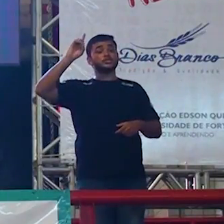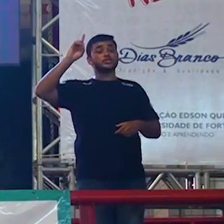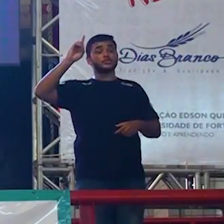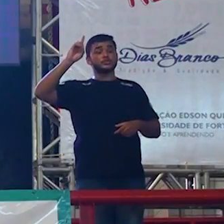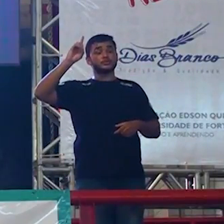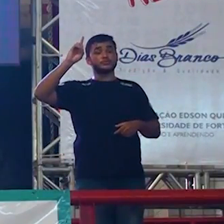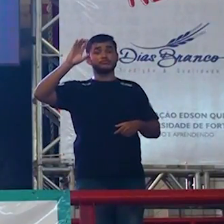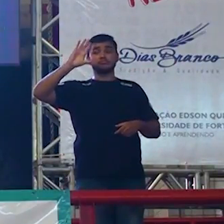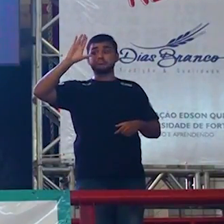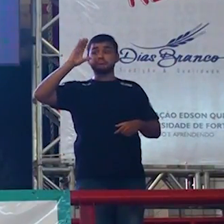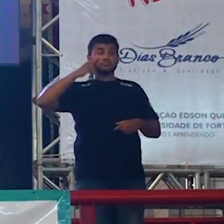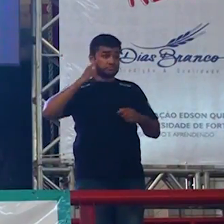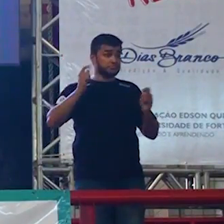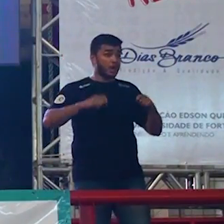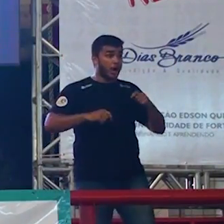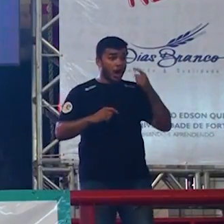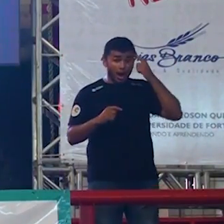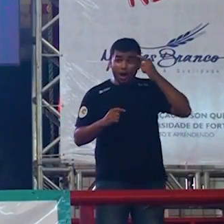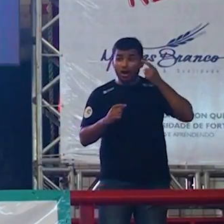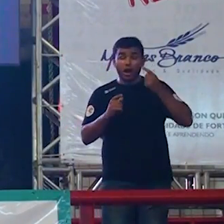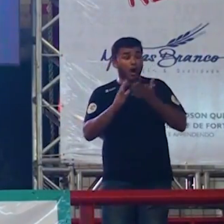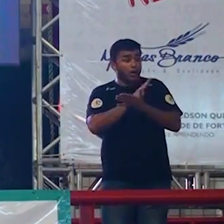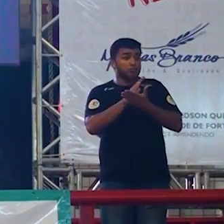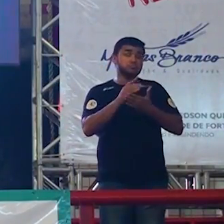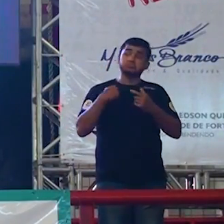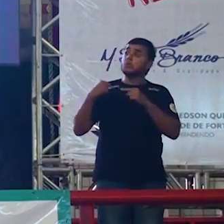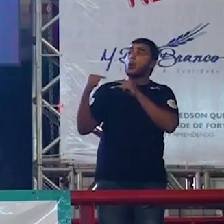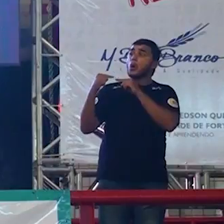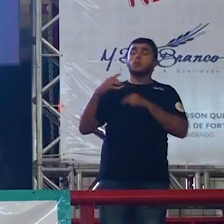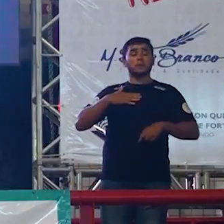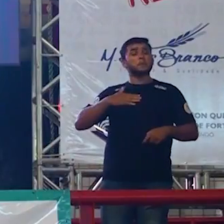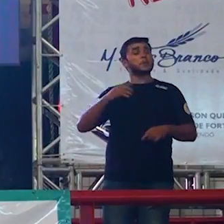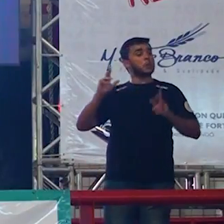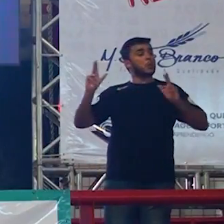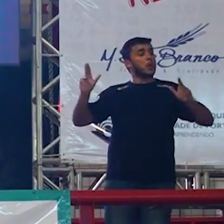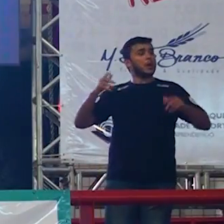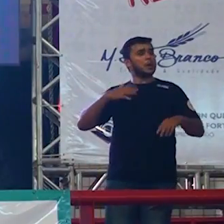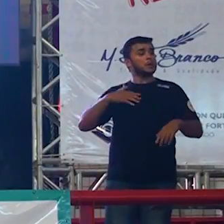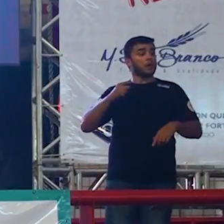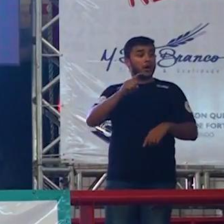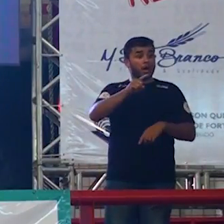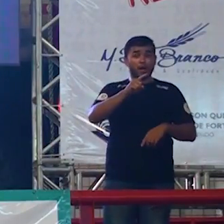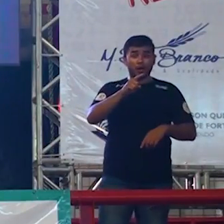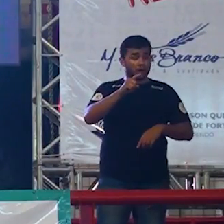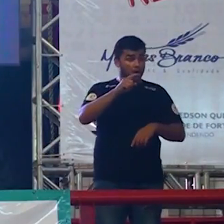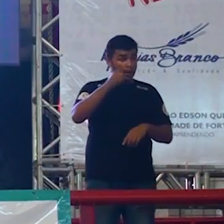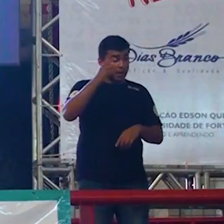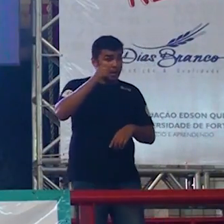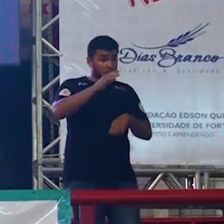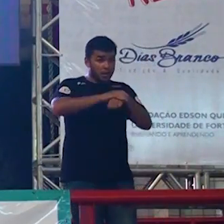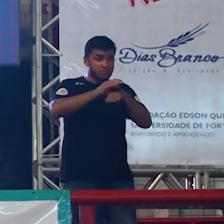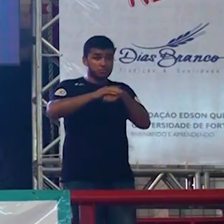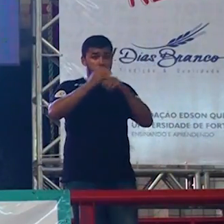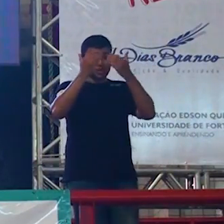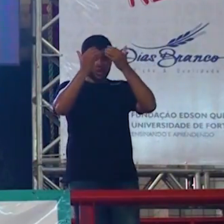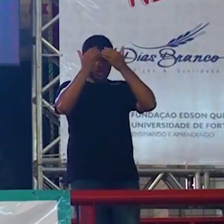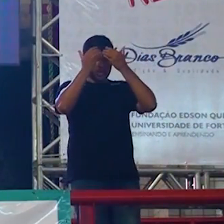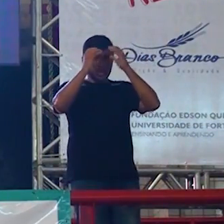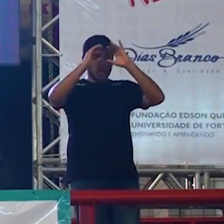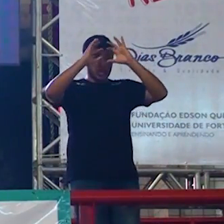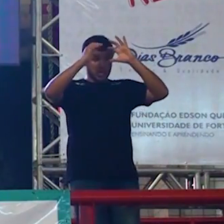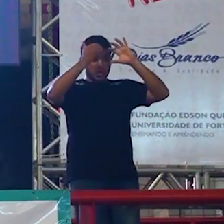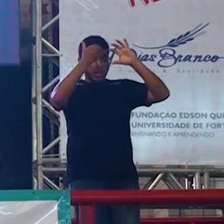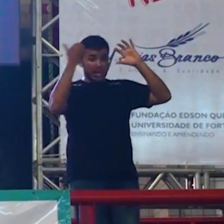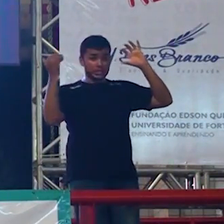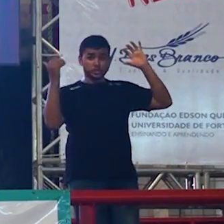direito. Ótimo. Agora sabe o que é que você pode fazer? Você que é do lado direito,